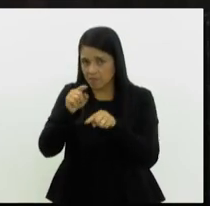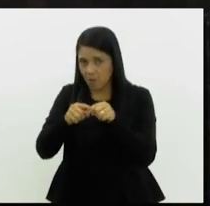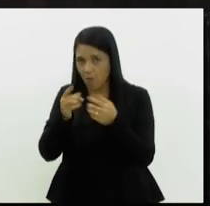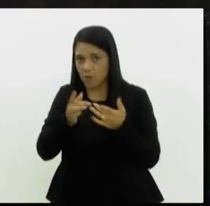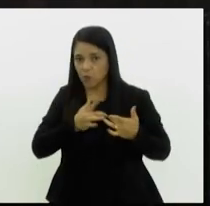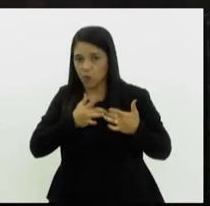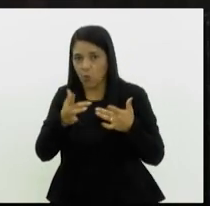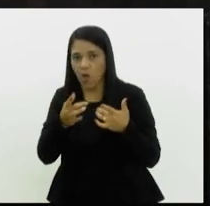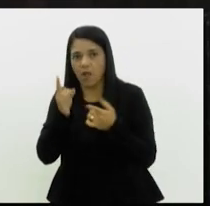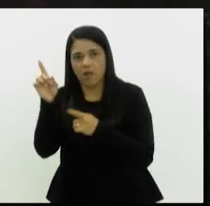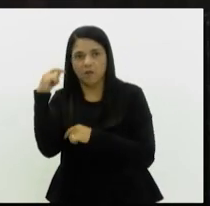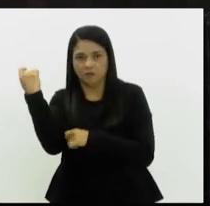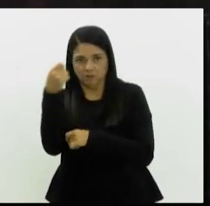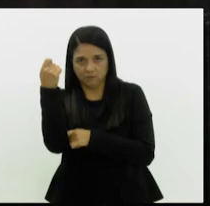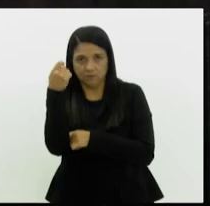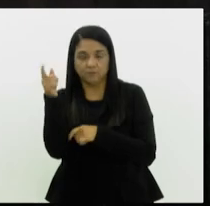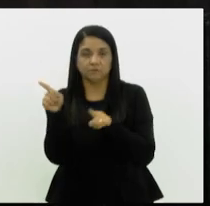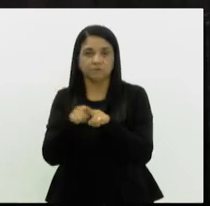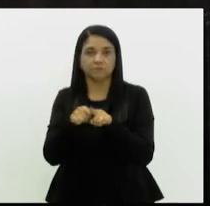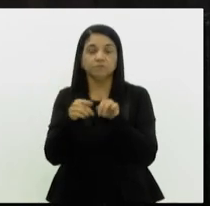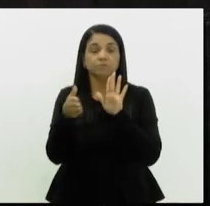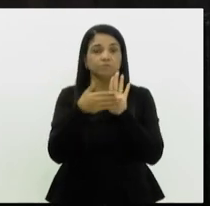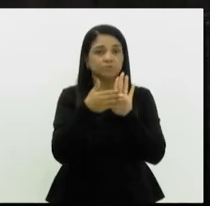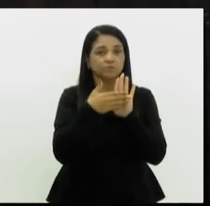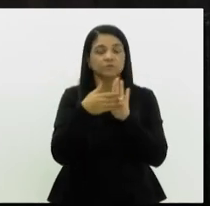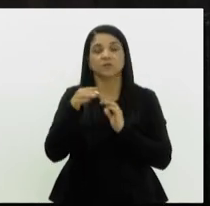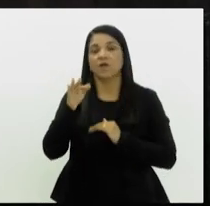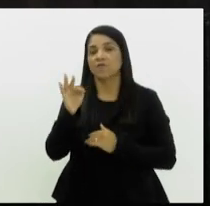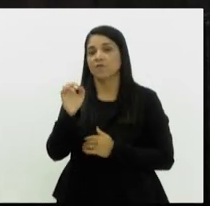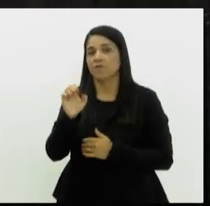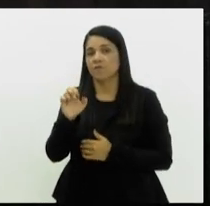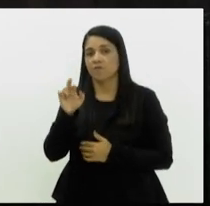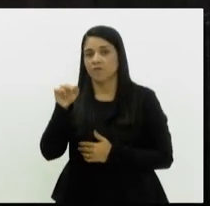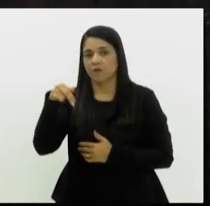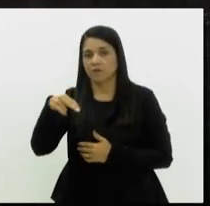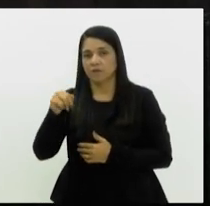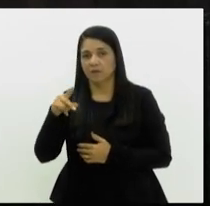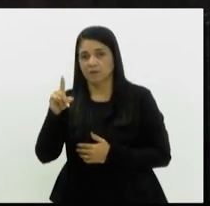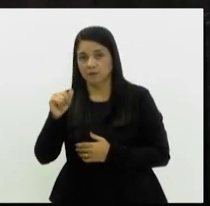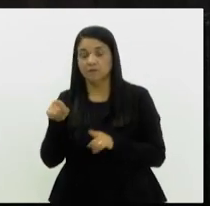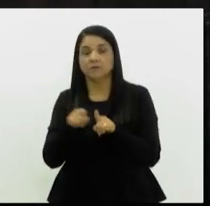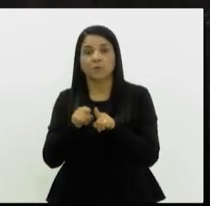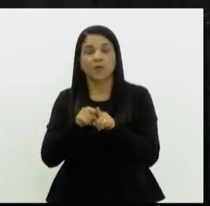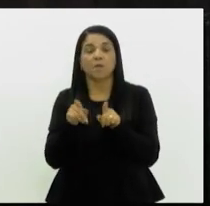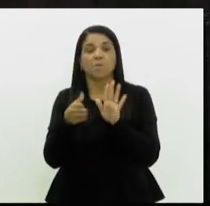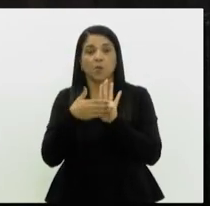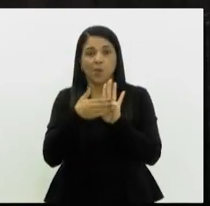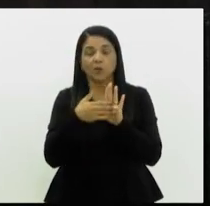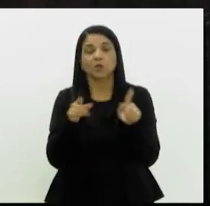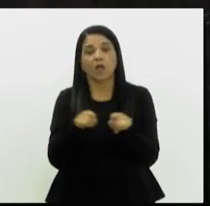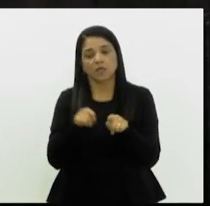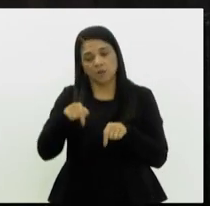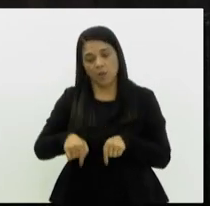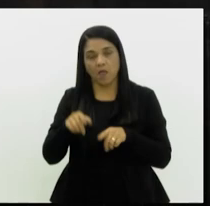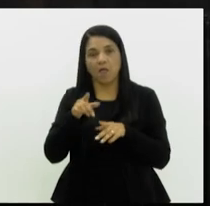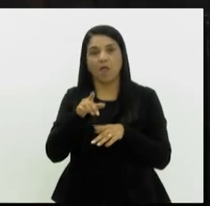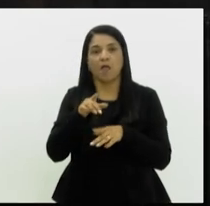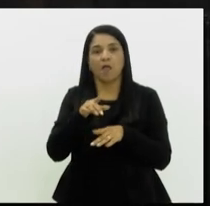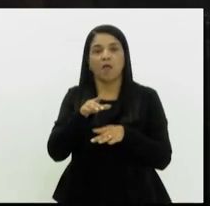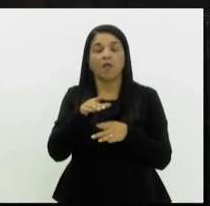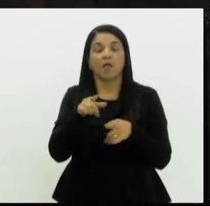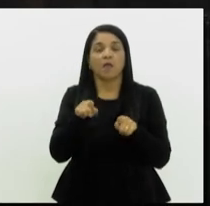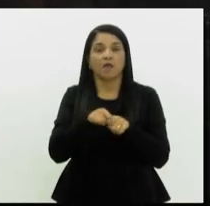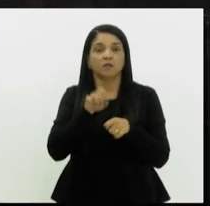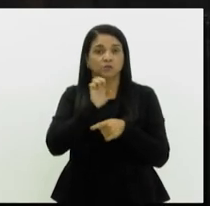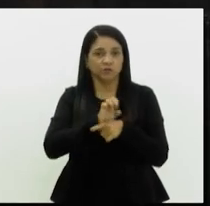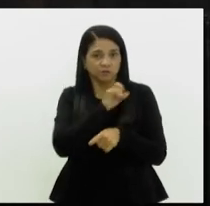deputada Fernanda Melchiona está propondo a nível federal, nós temos que propor aqui a nível estadual também a destinação de